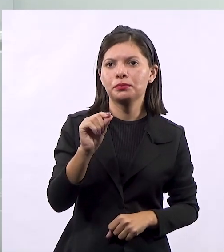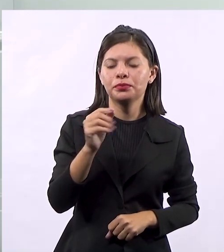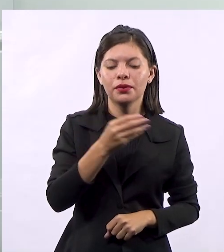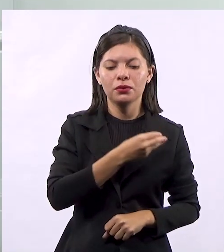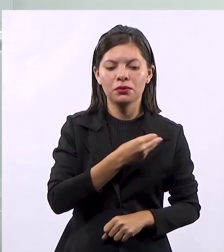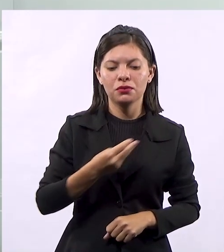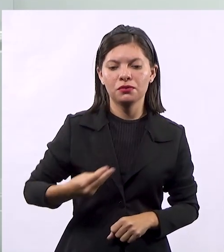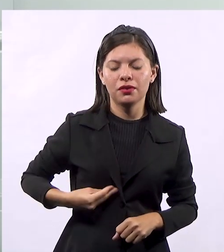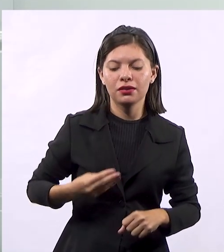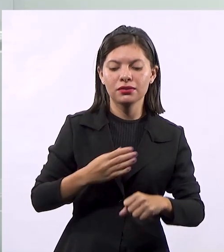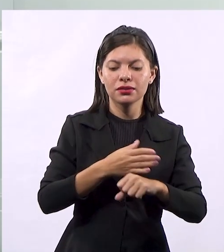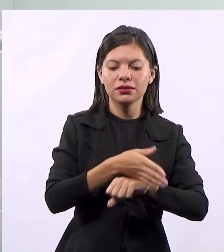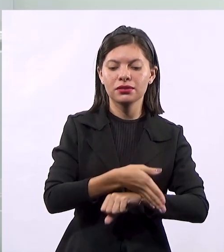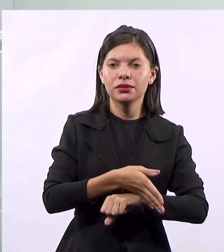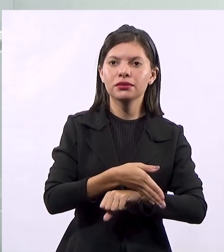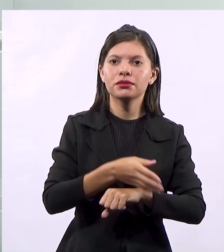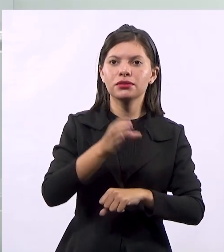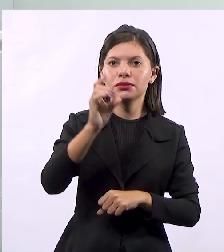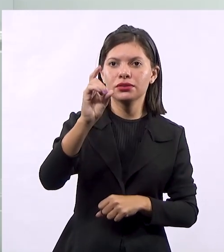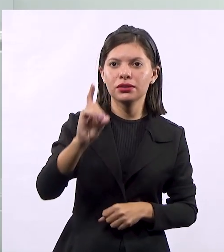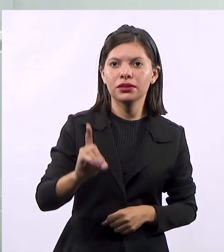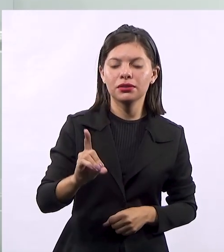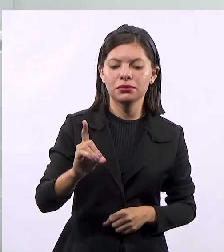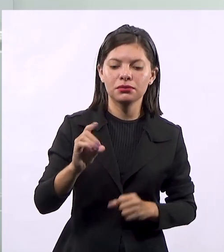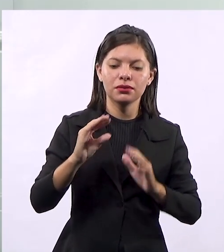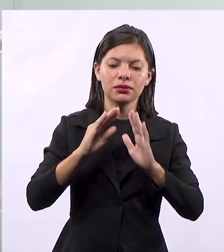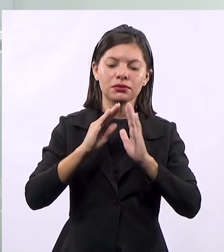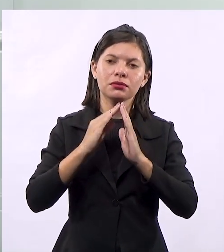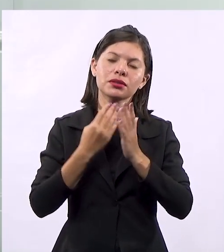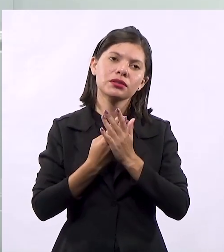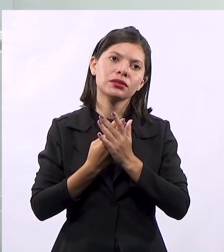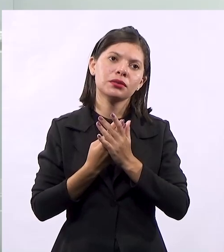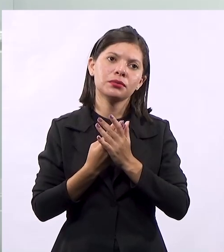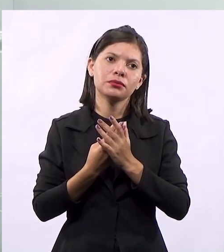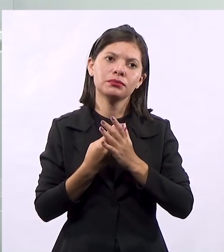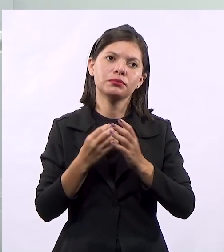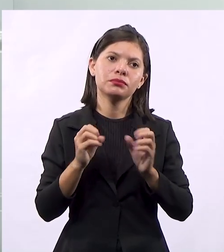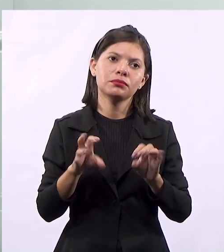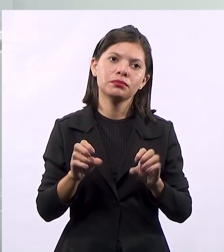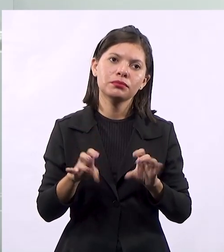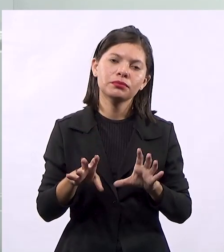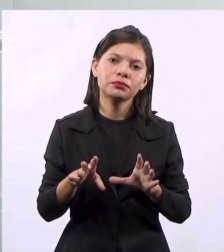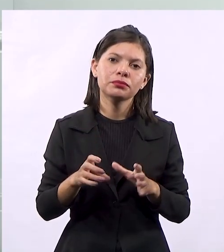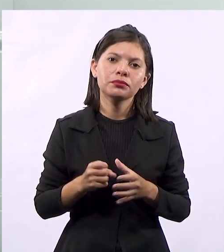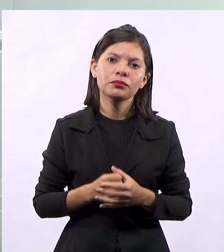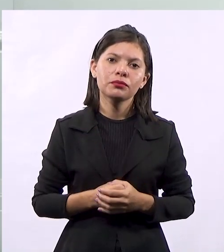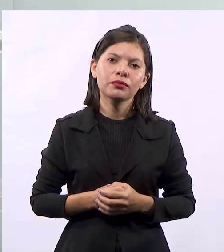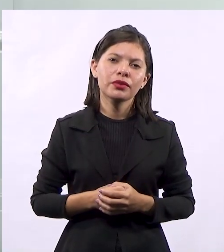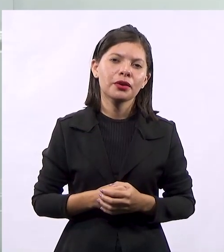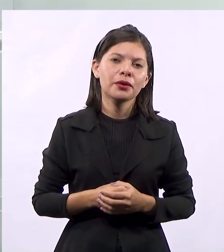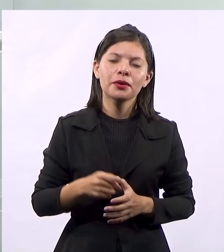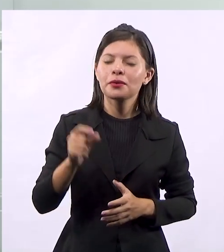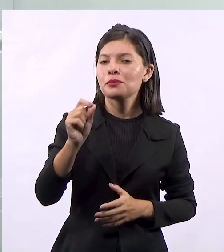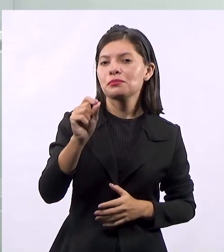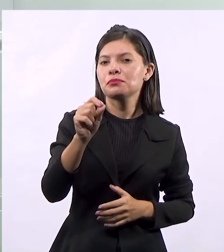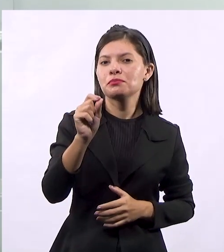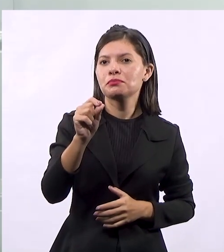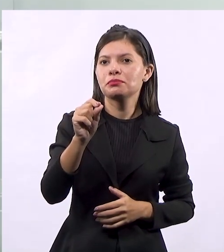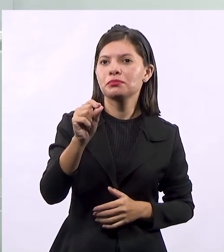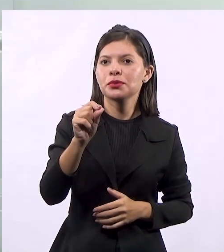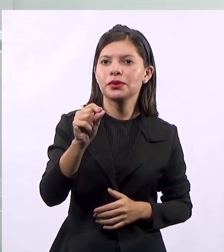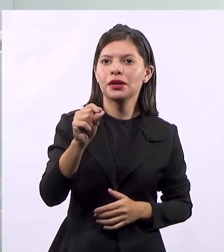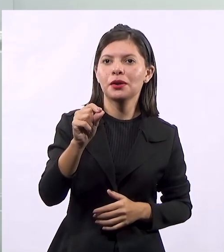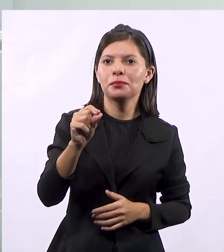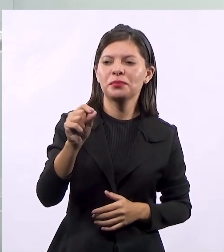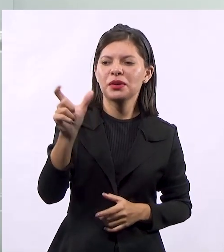Constituição entende para que os governos garantam o acesso e o direito à educação. Porque, historicamente, as